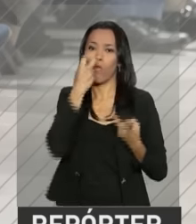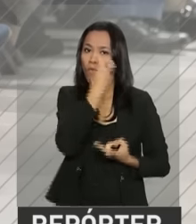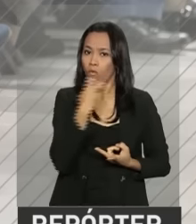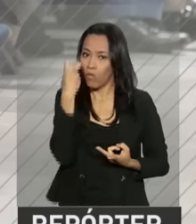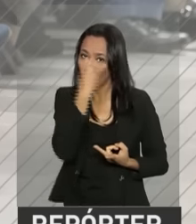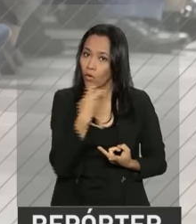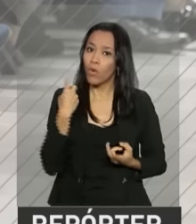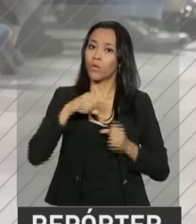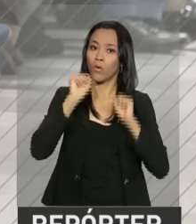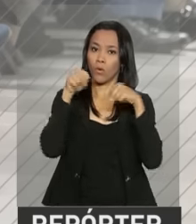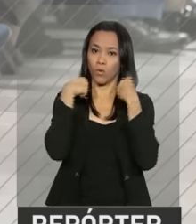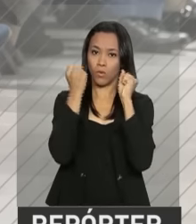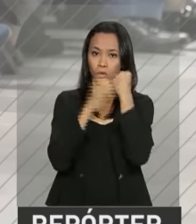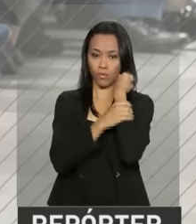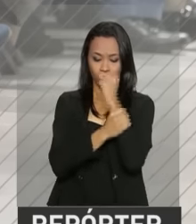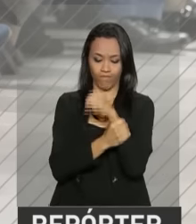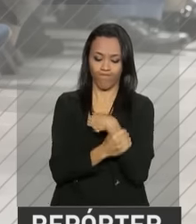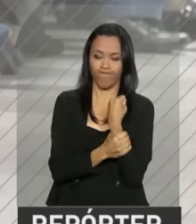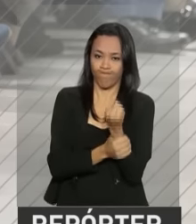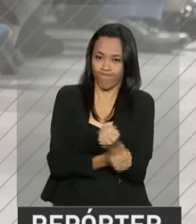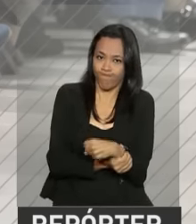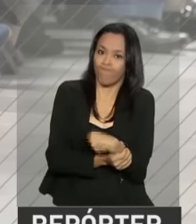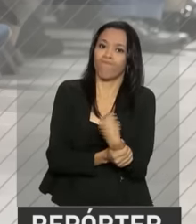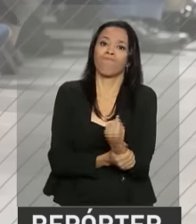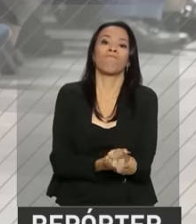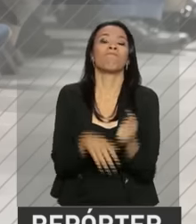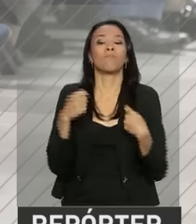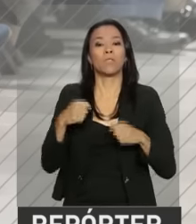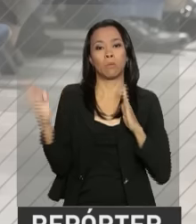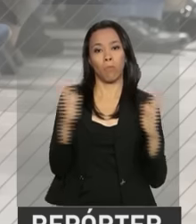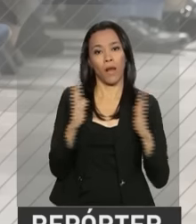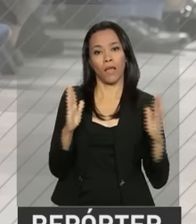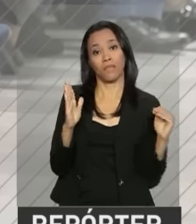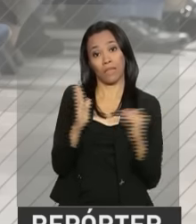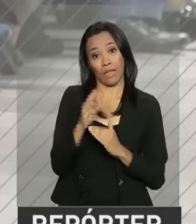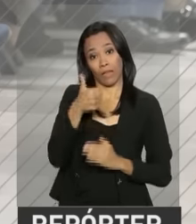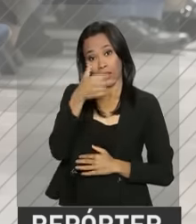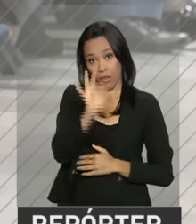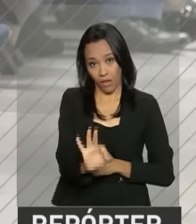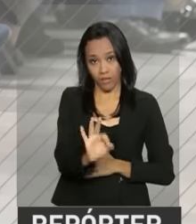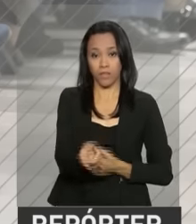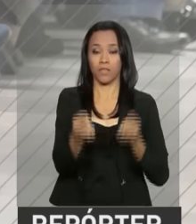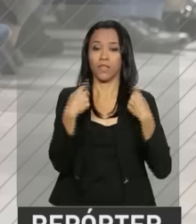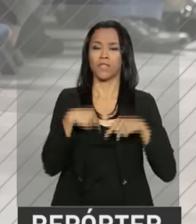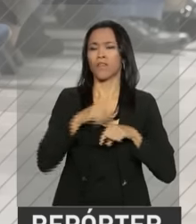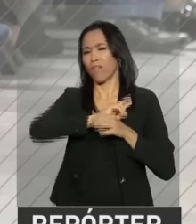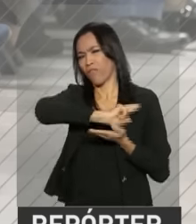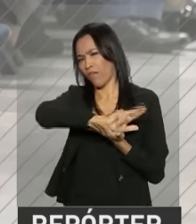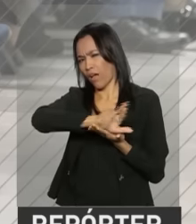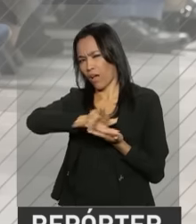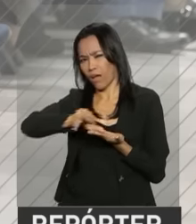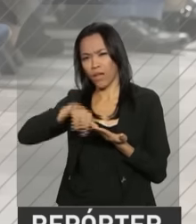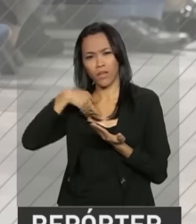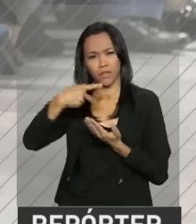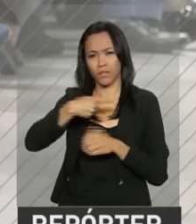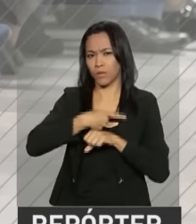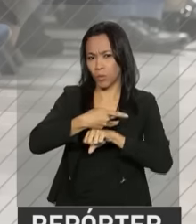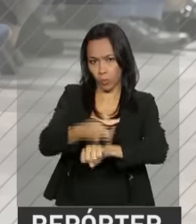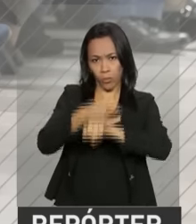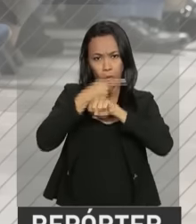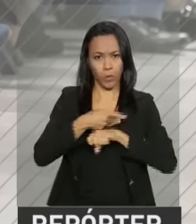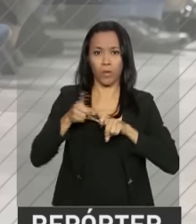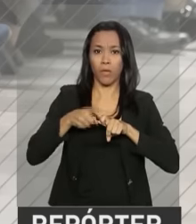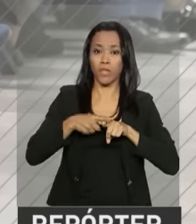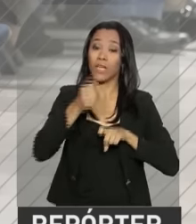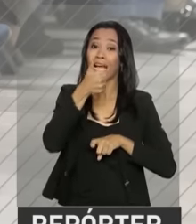fisioterapeuta por exemplo devem ser fornecidos num prazo de até 10 dias consultas nas demais especialidades médicas